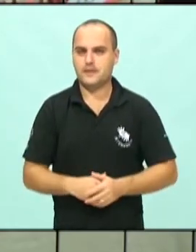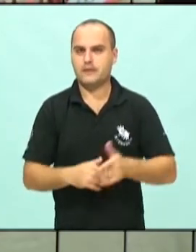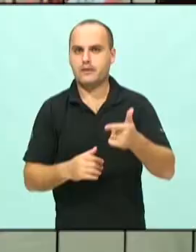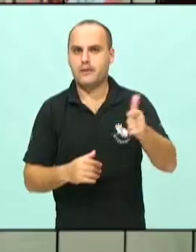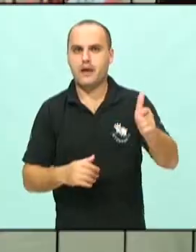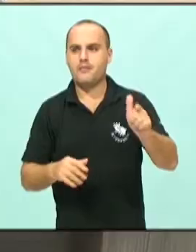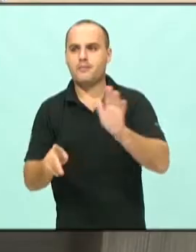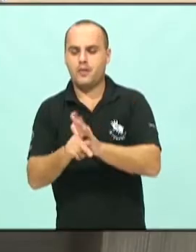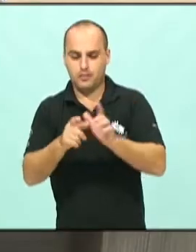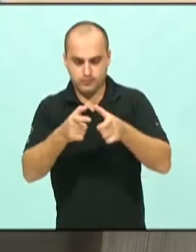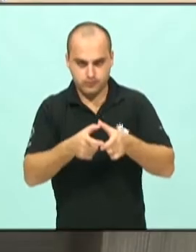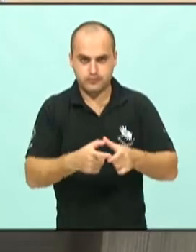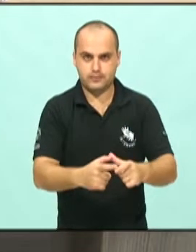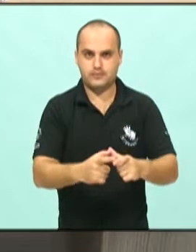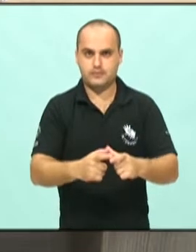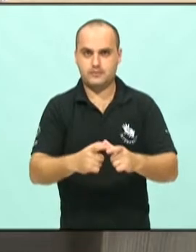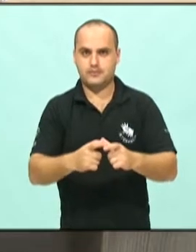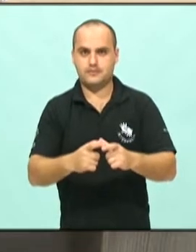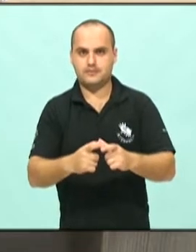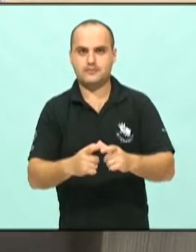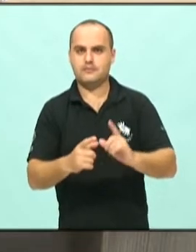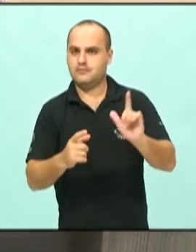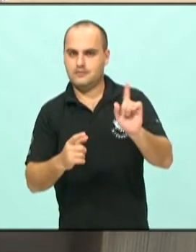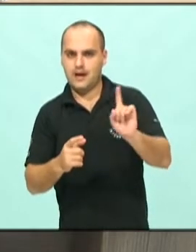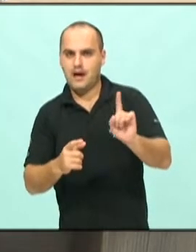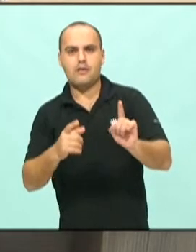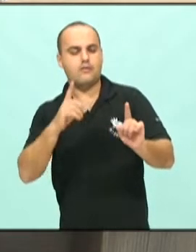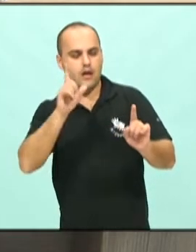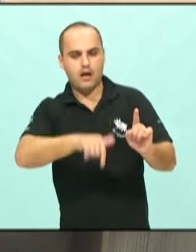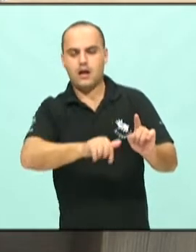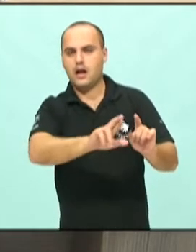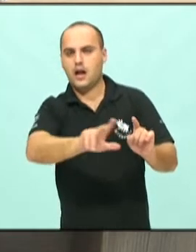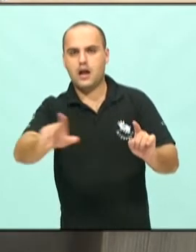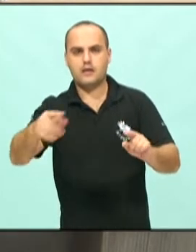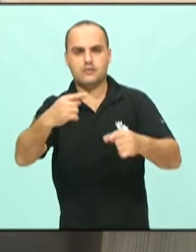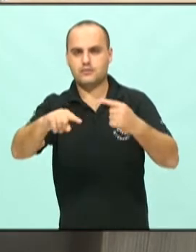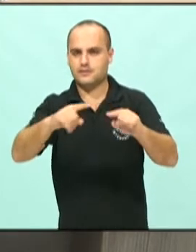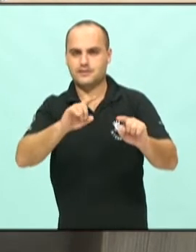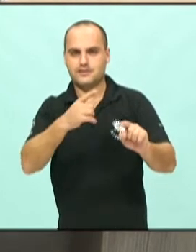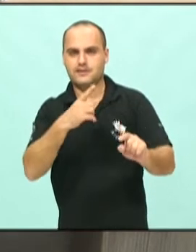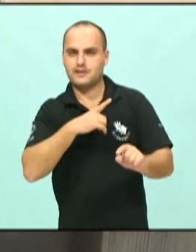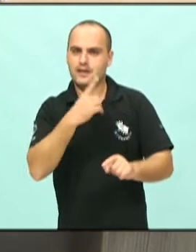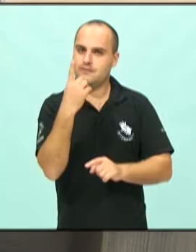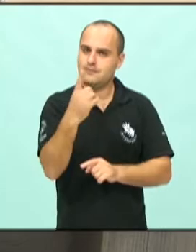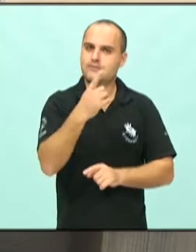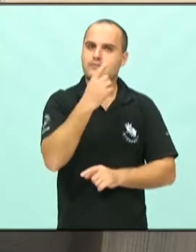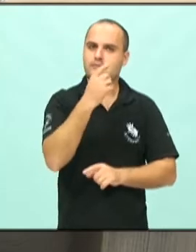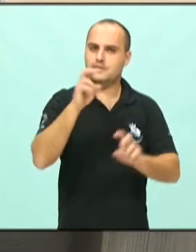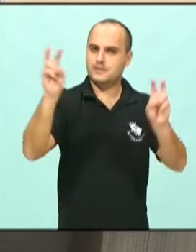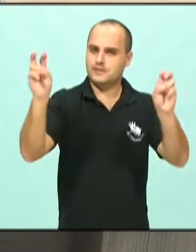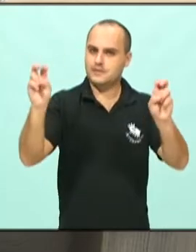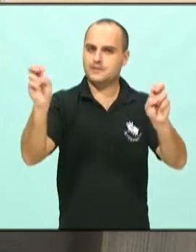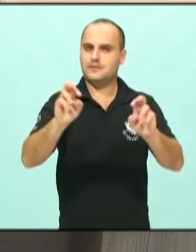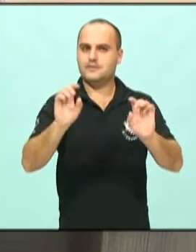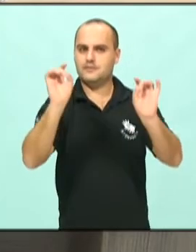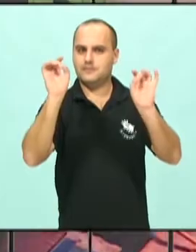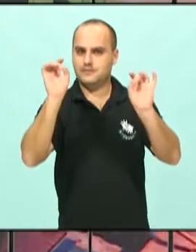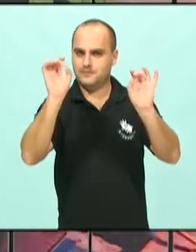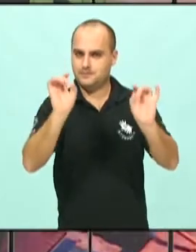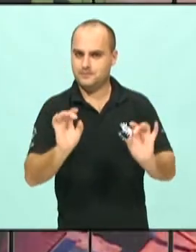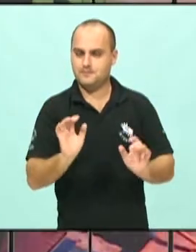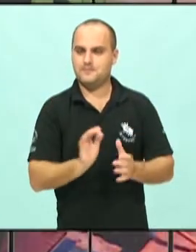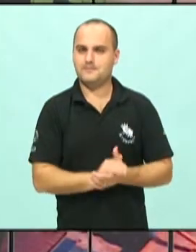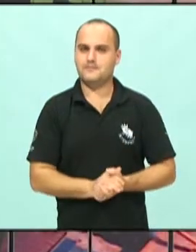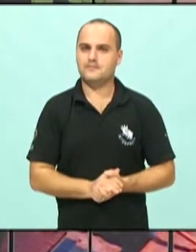identidade do disco em si, né? Está contando da própria música. Da própria música. Bom, e com arranjos e